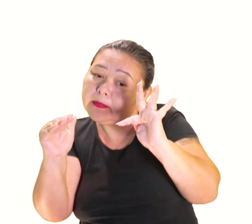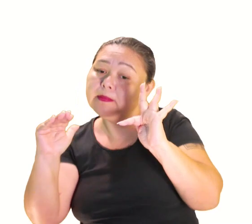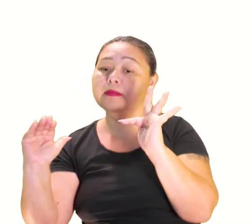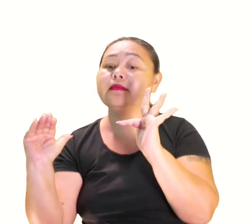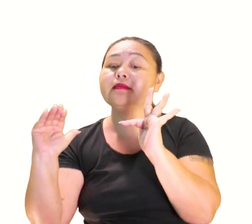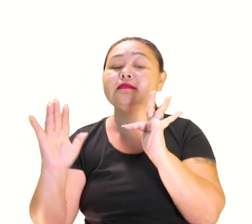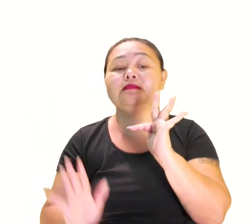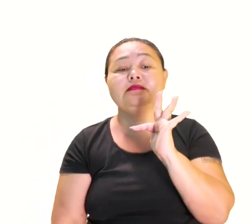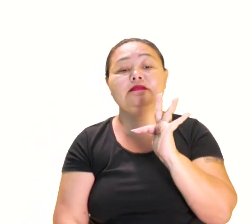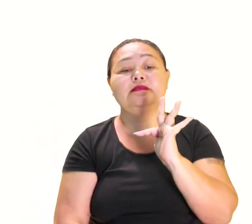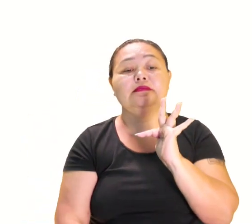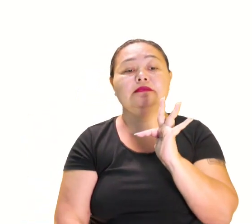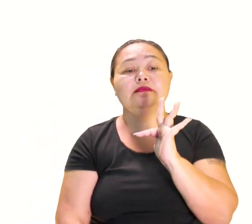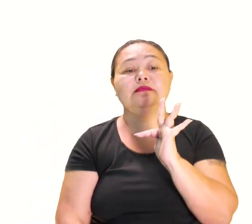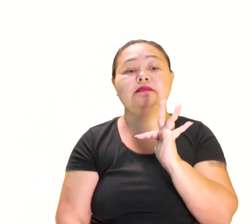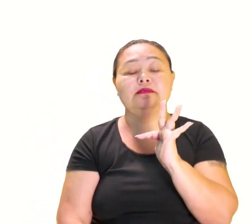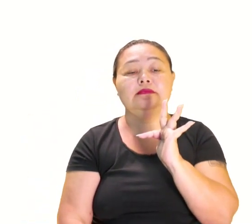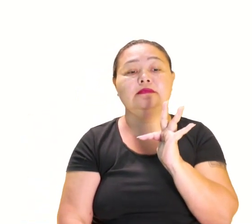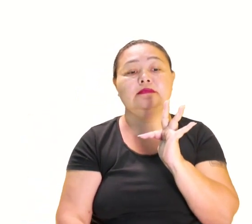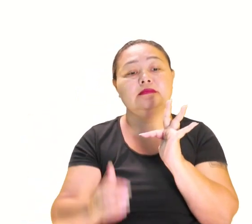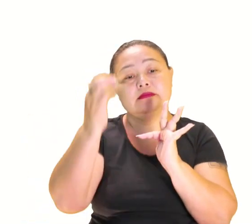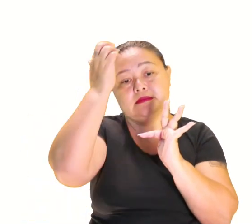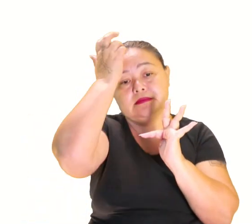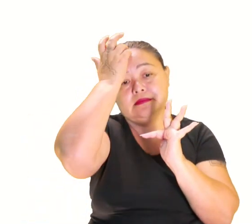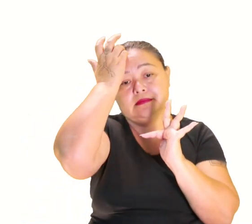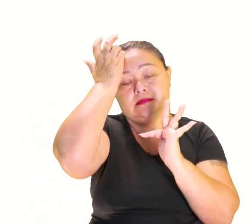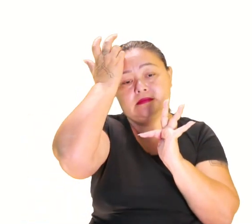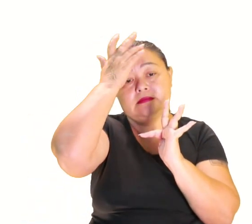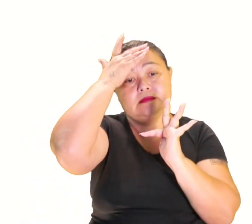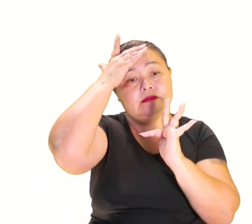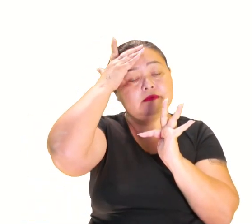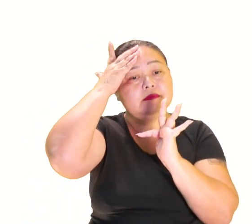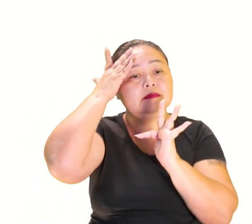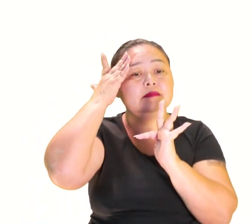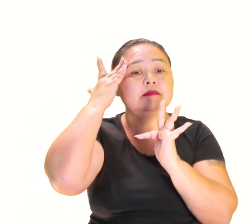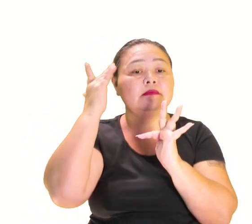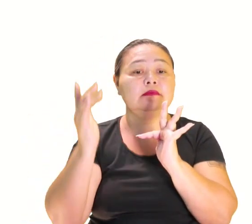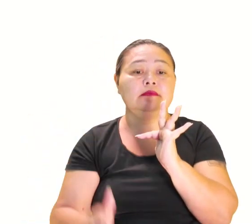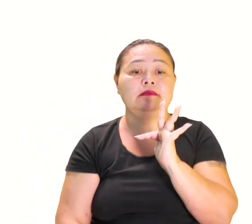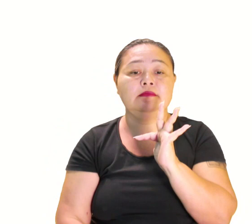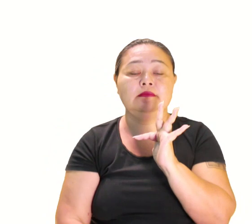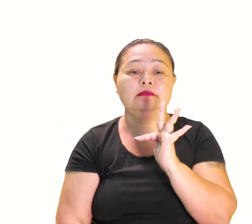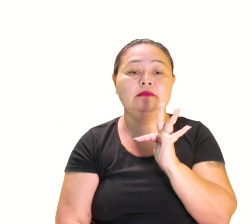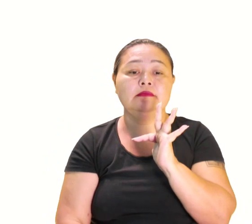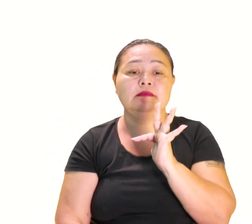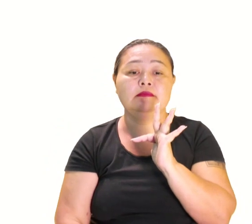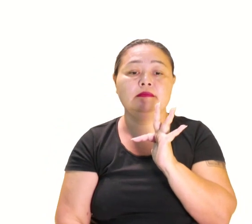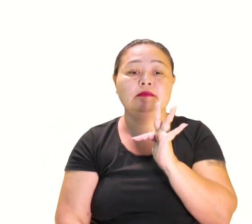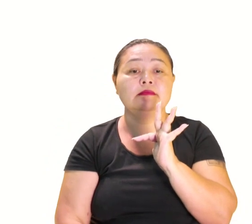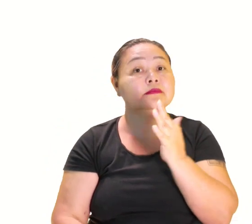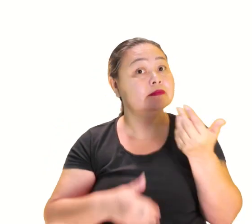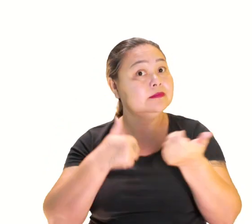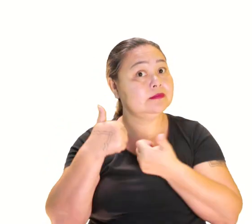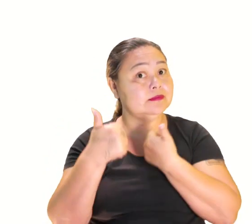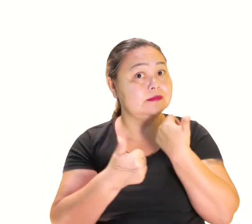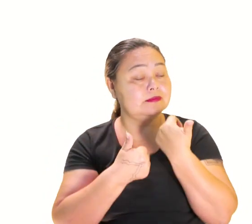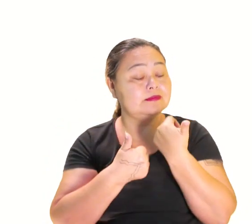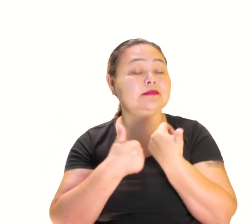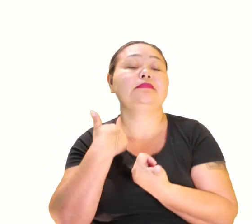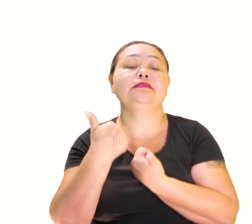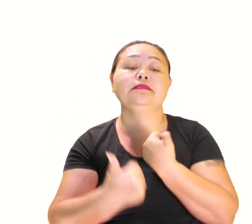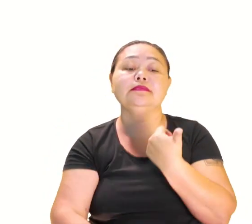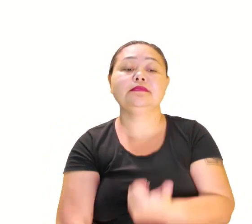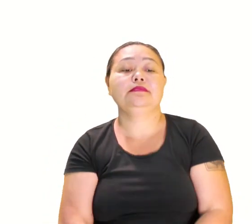função. Não ficou muito visível por causa do azul, né? Aham. Faz um verdinho aqui. Isso. Beleza?